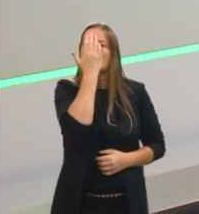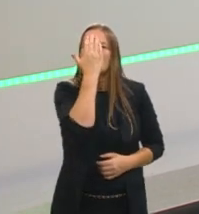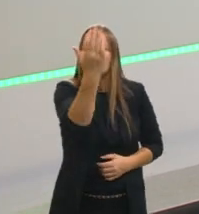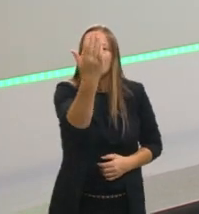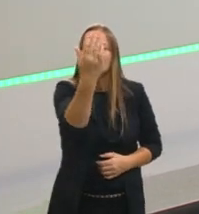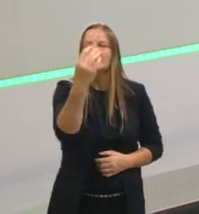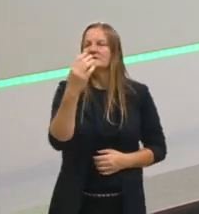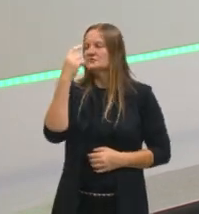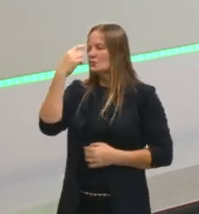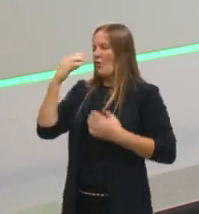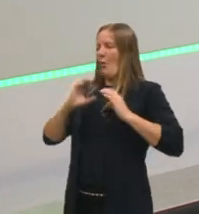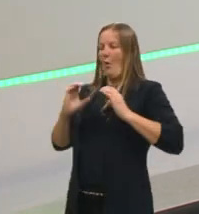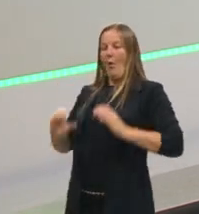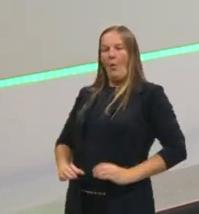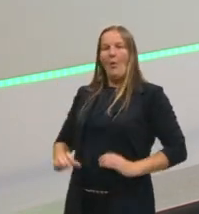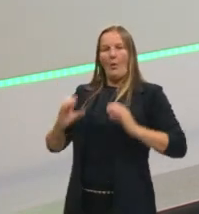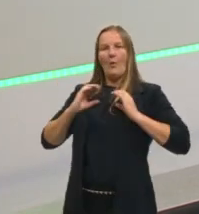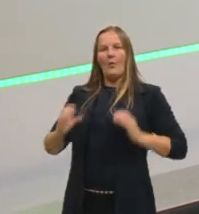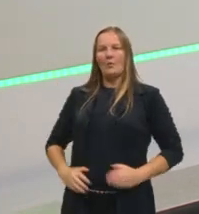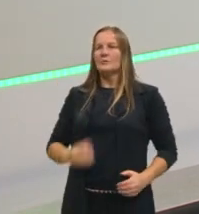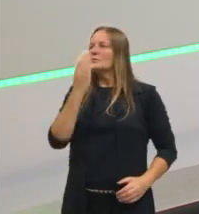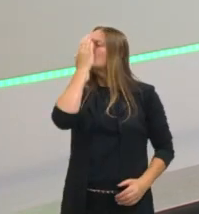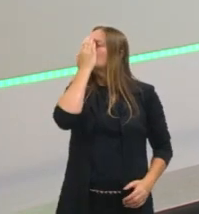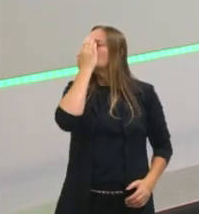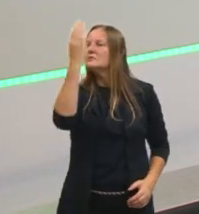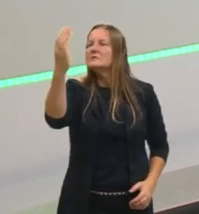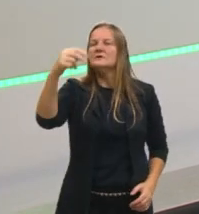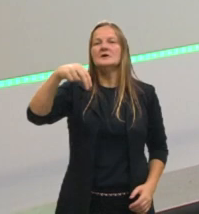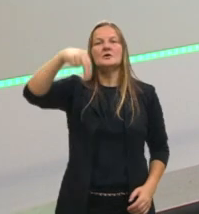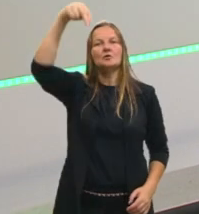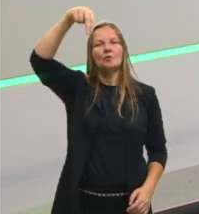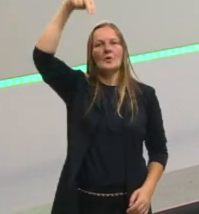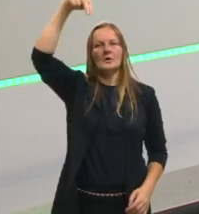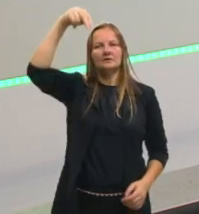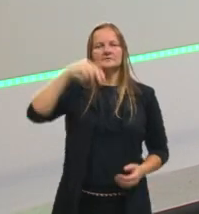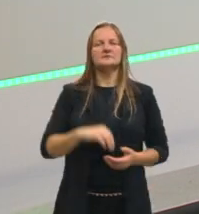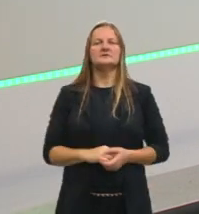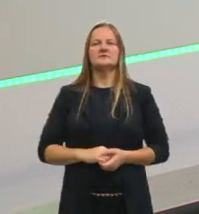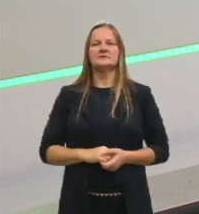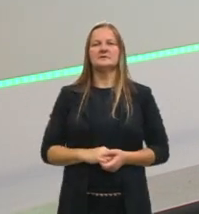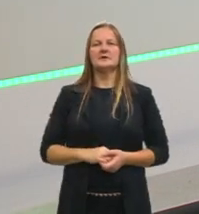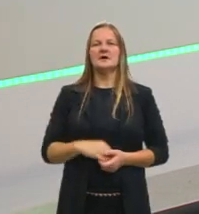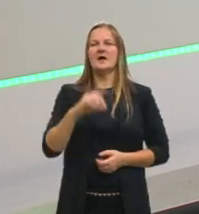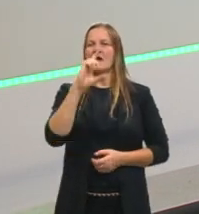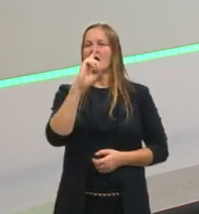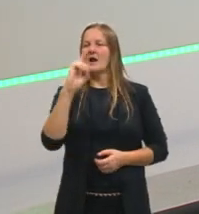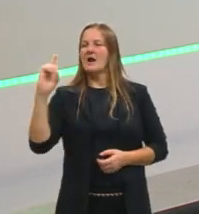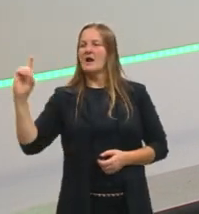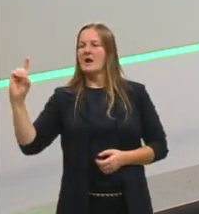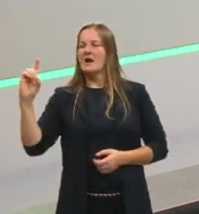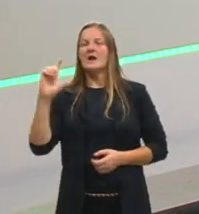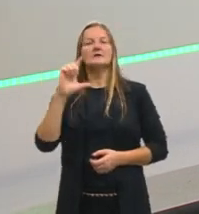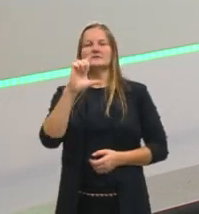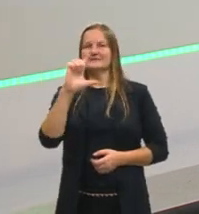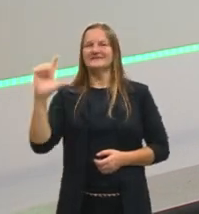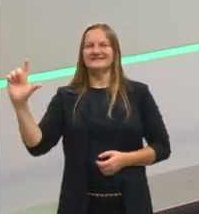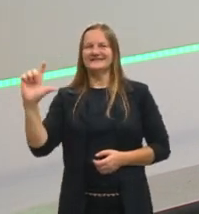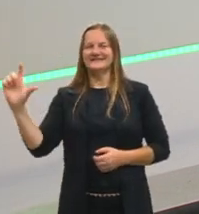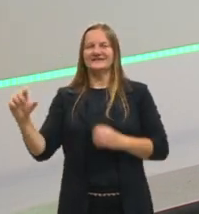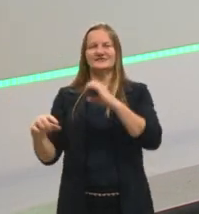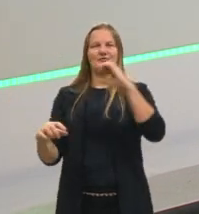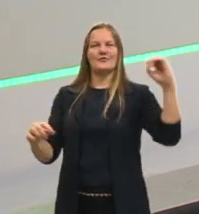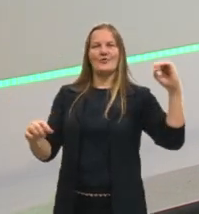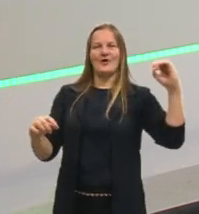norte né foi convencionado norte né então o leste oeste e osso a gente já